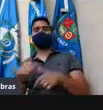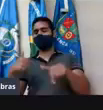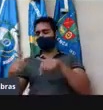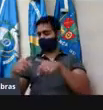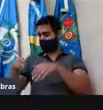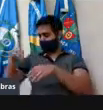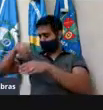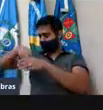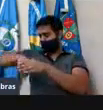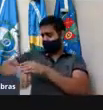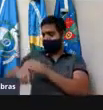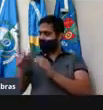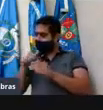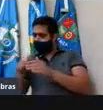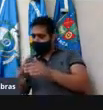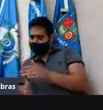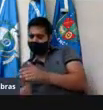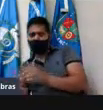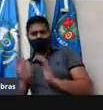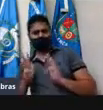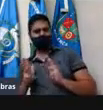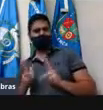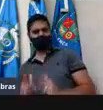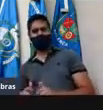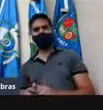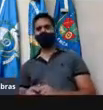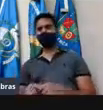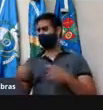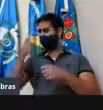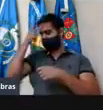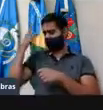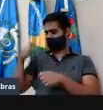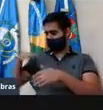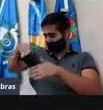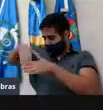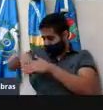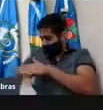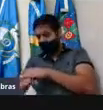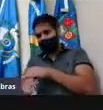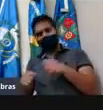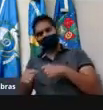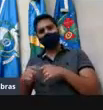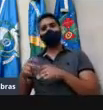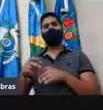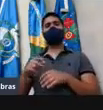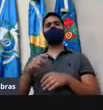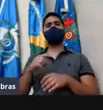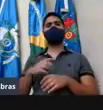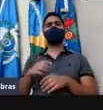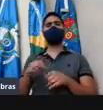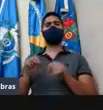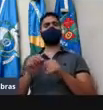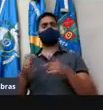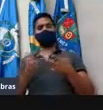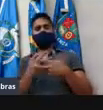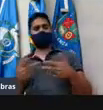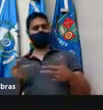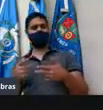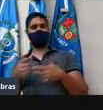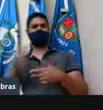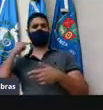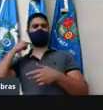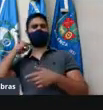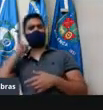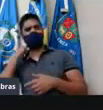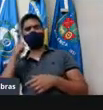da nossa cidade para não ter tantos problemas, tanta sujeira igual a gente vê na nossa cidade, igual eu já vi mesmo, sofá, cama, carcaça de geladeira,